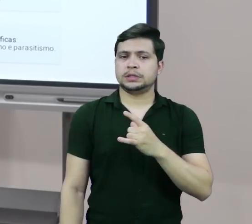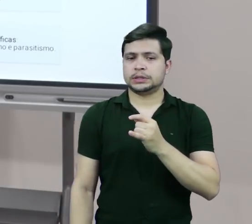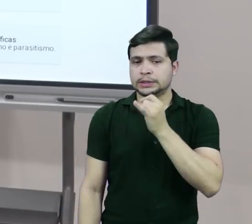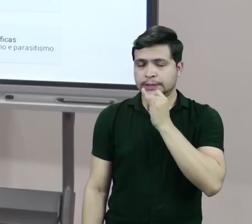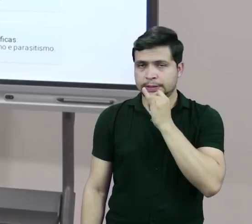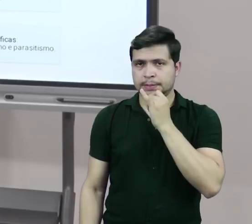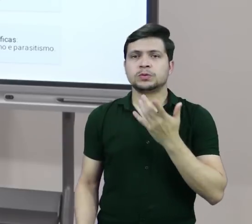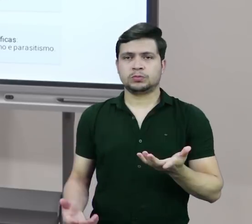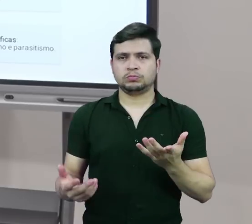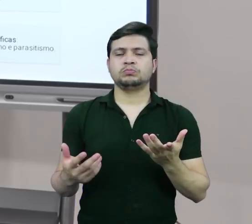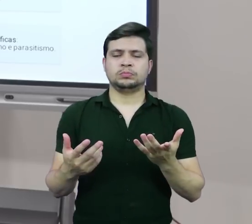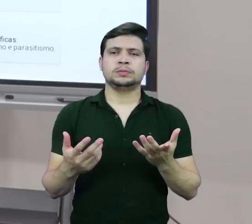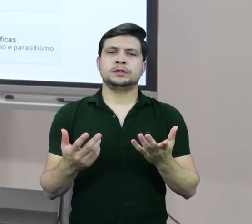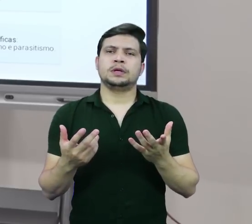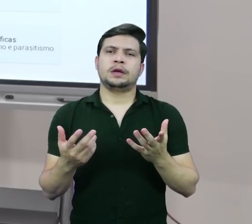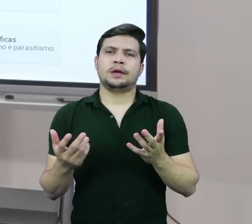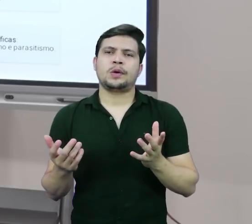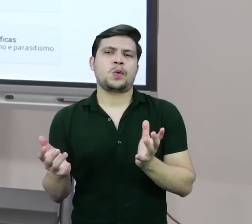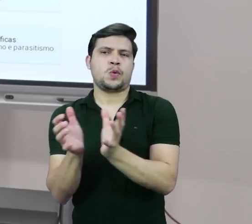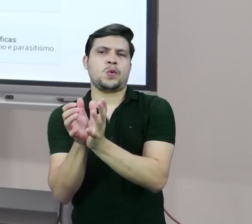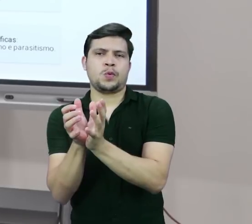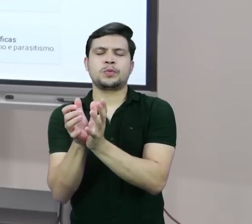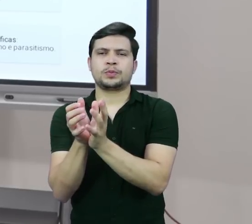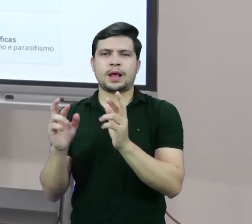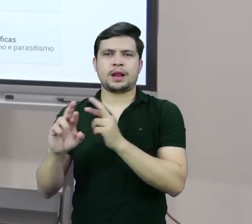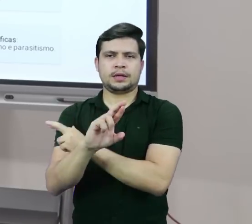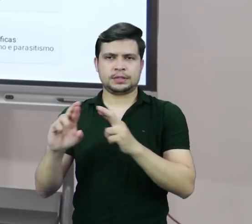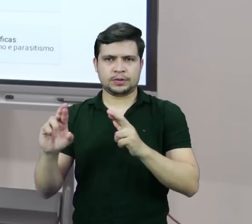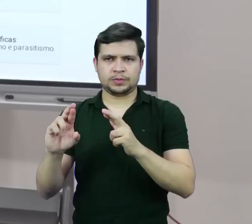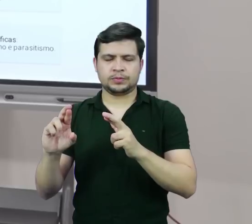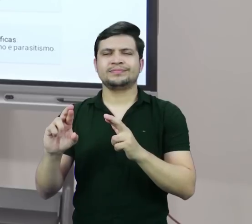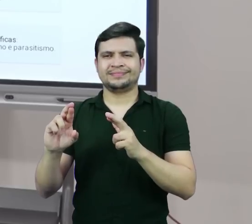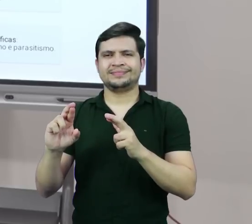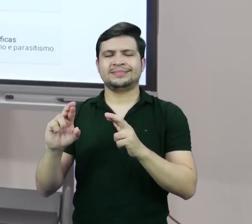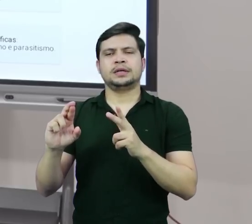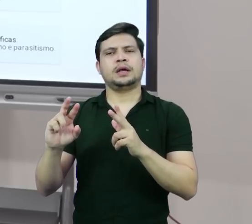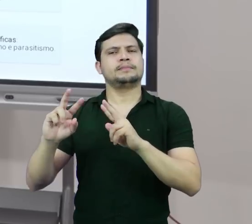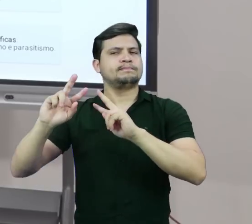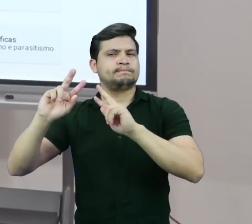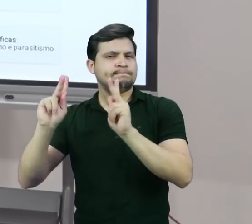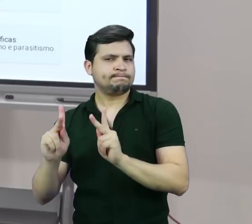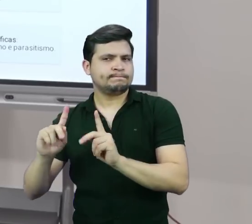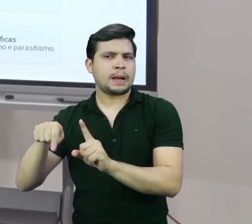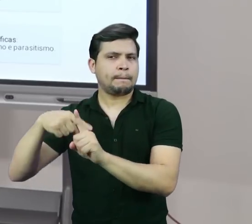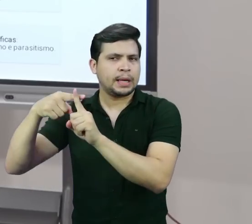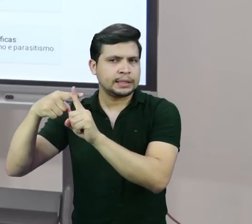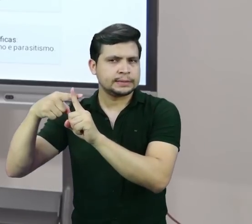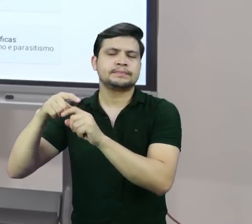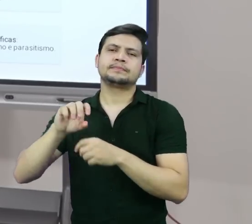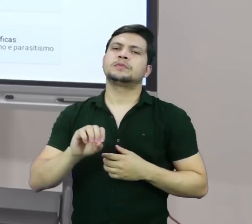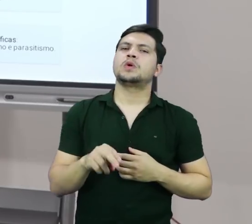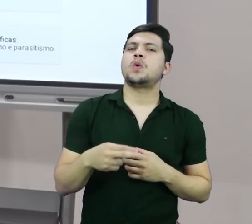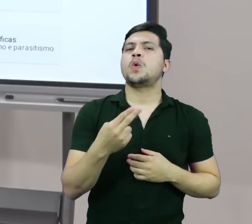ecológicas classificadas segundo a sua harmonia, né? Se elas são harmônicas, ou seja, benéficas, ou